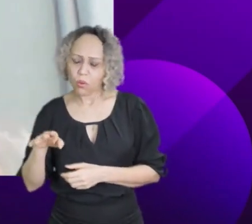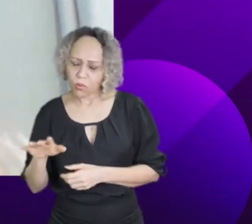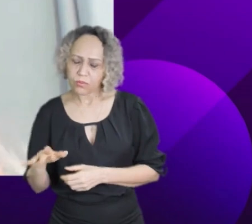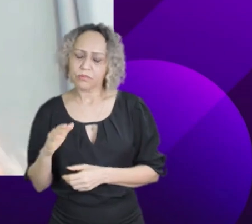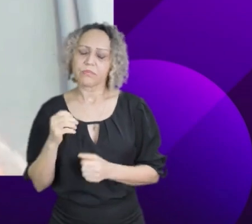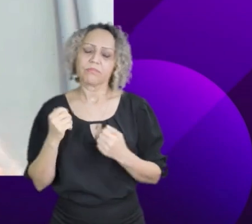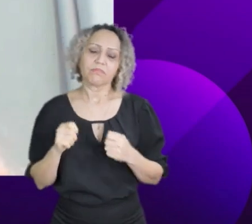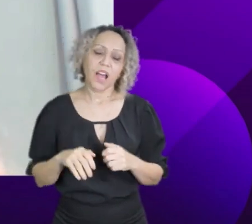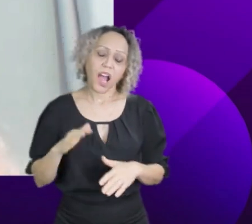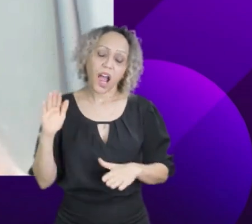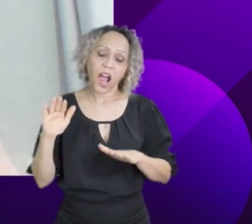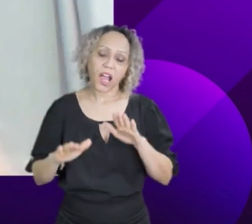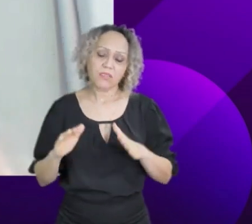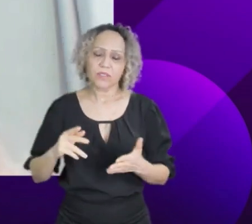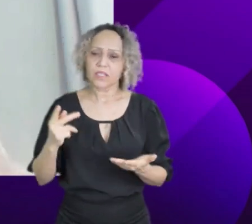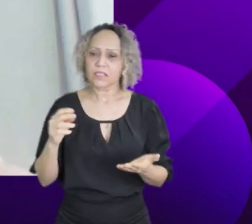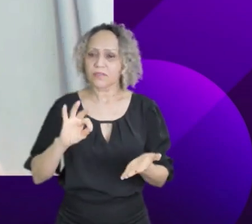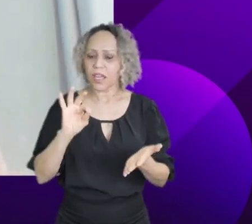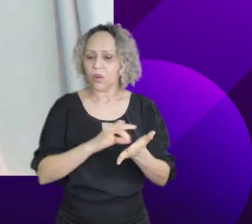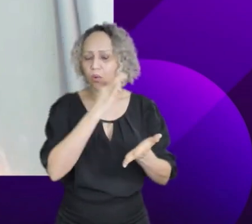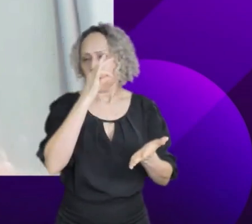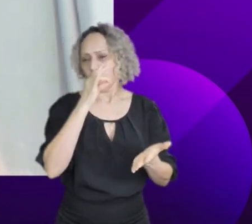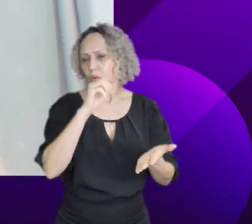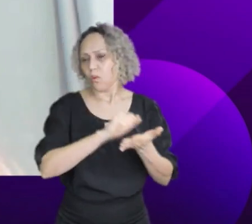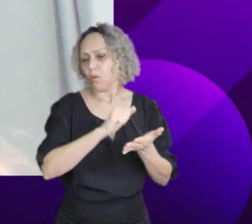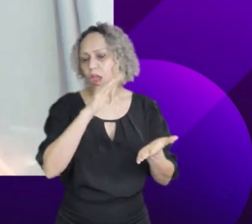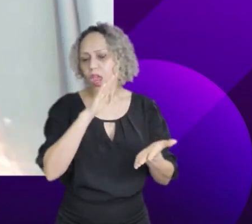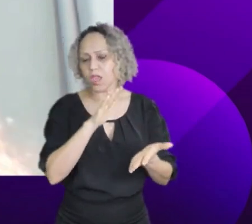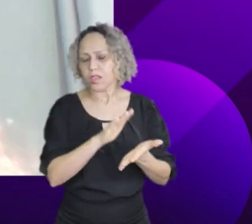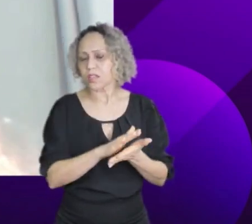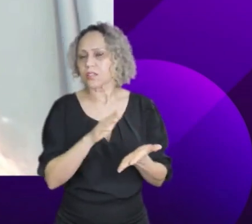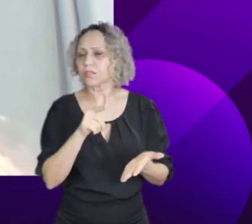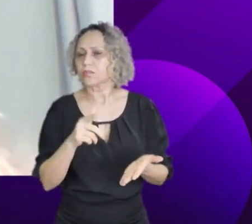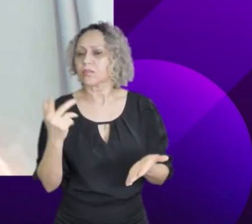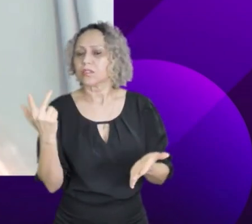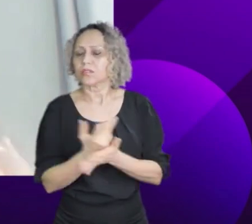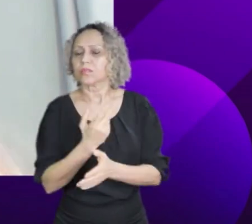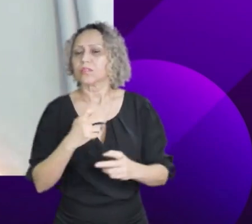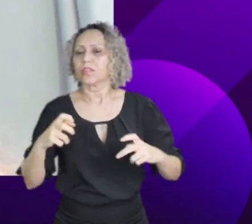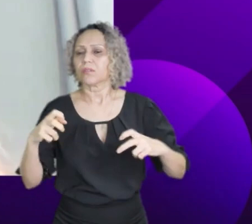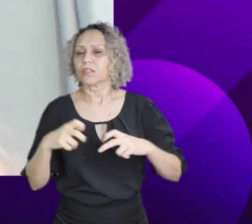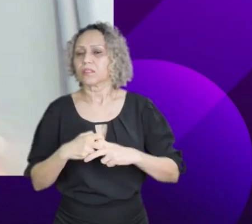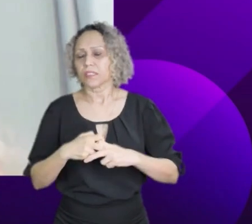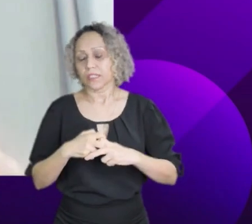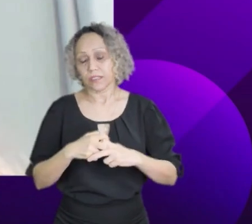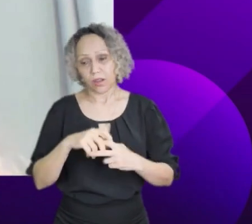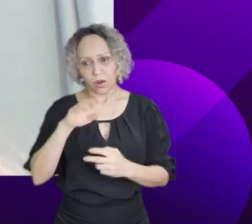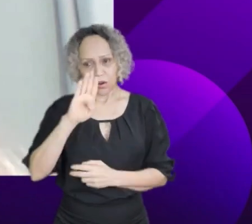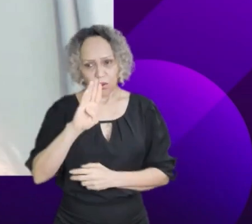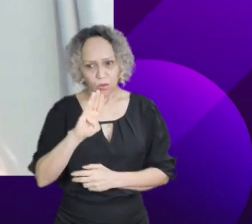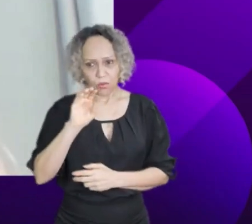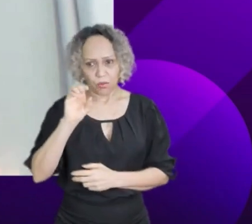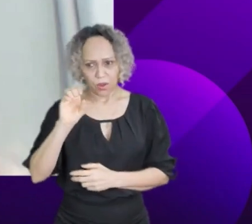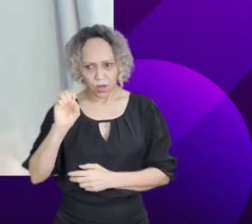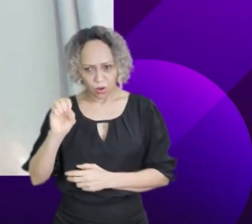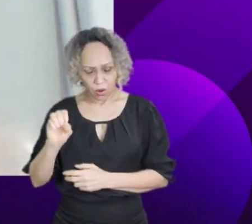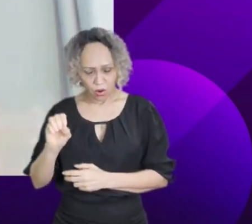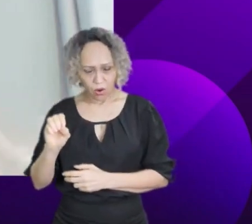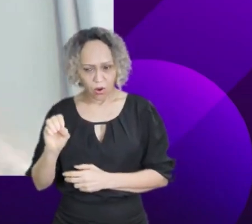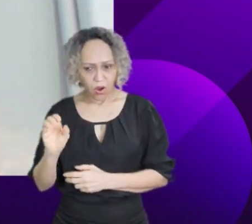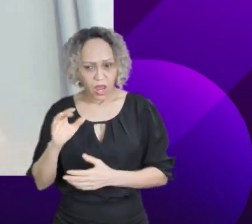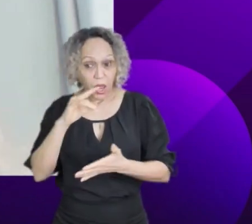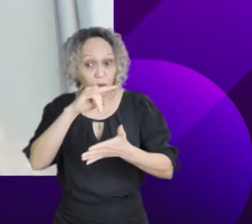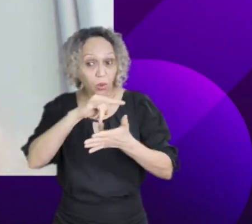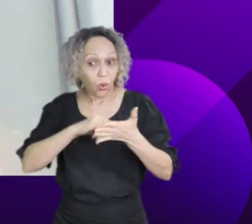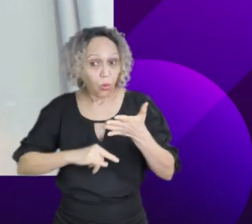fontes. Além disso, o boletim de ocorrência é um documento sigiloso, então é difícil que o pesquisador